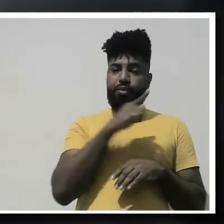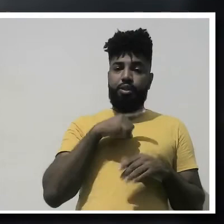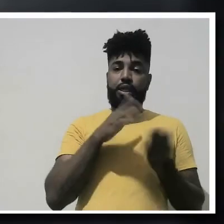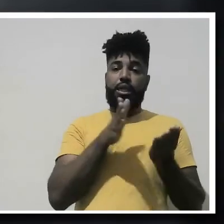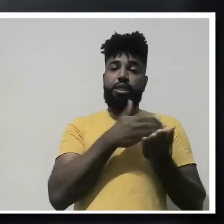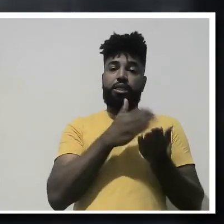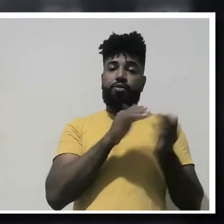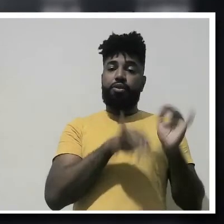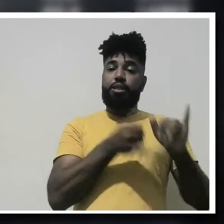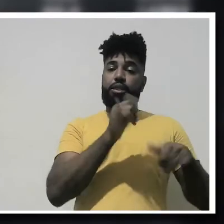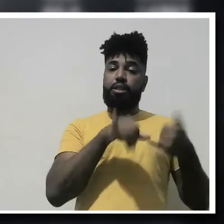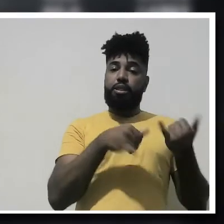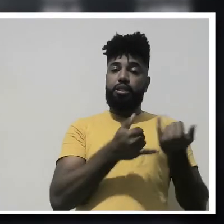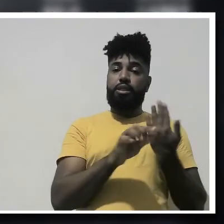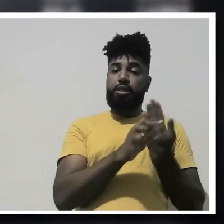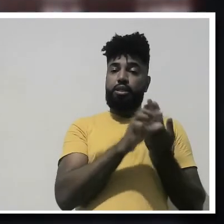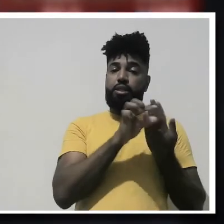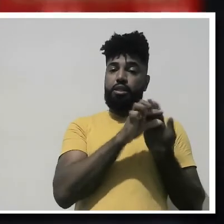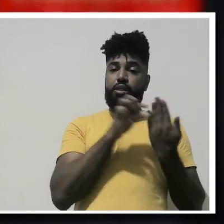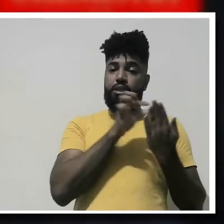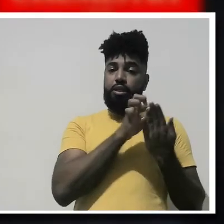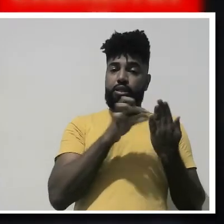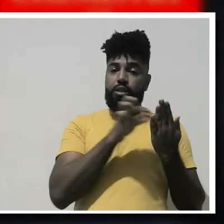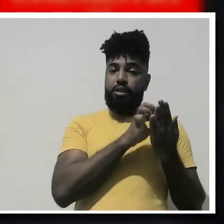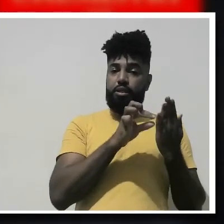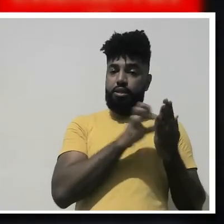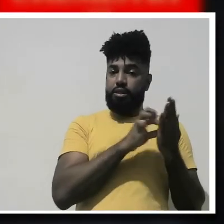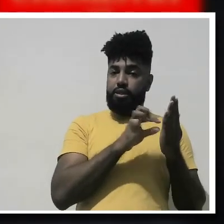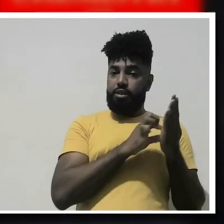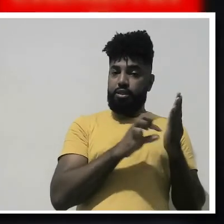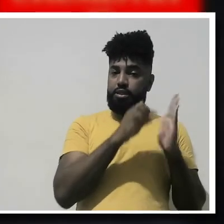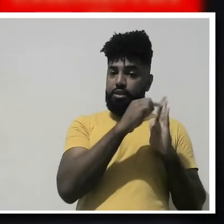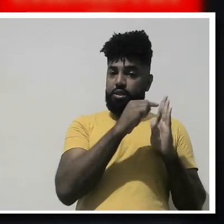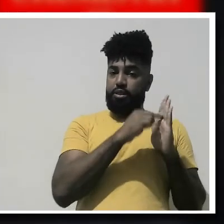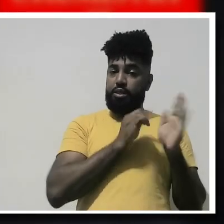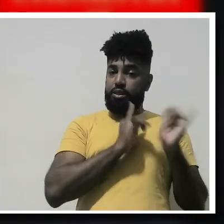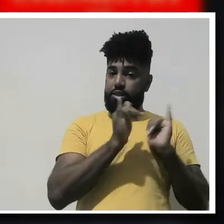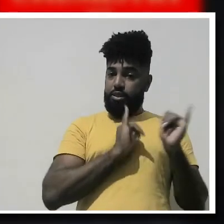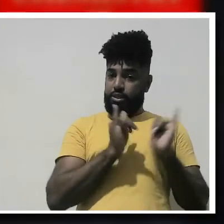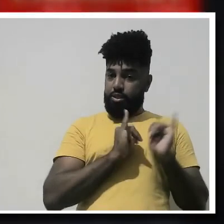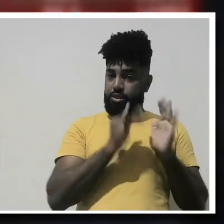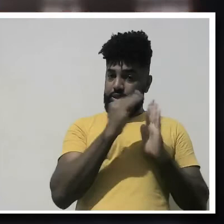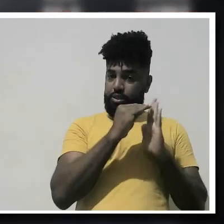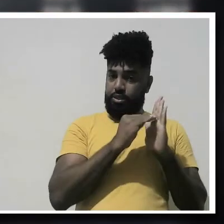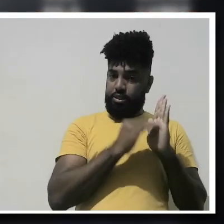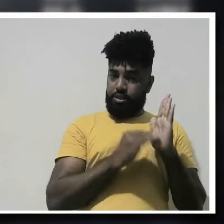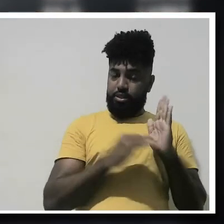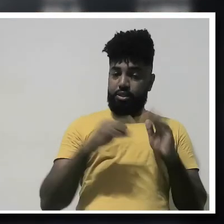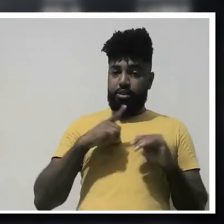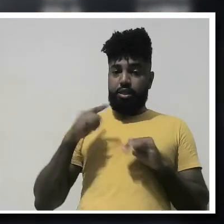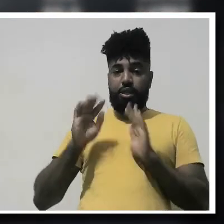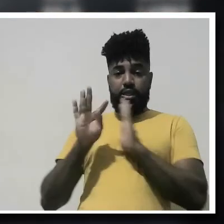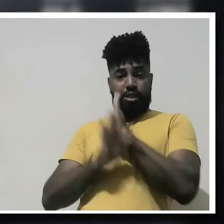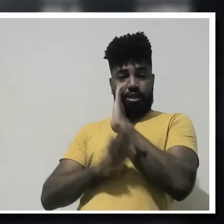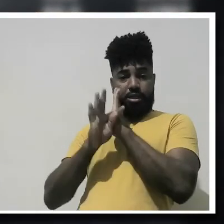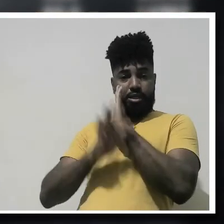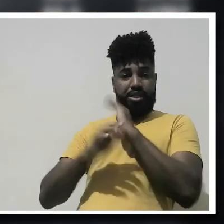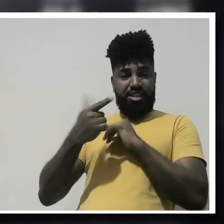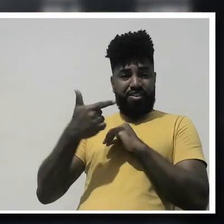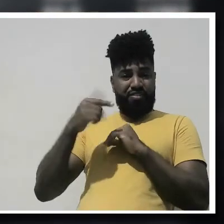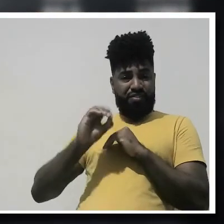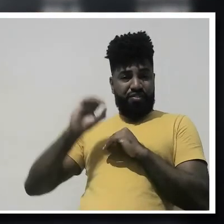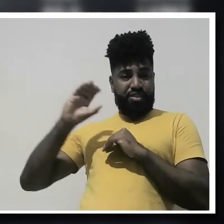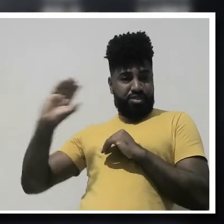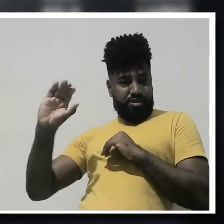algum handbook de química, como esses aqui, que é o handbook da CRC Press. Esses dados aqui foram obtidos a 20 graus